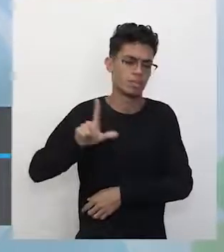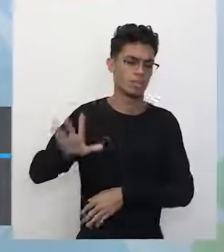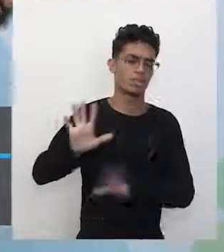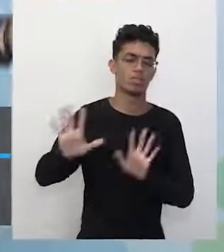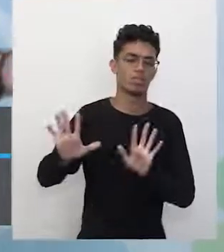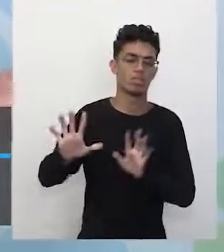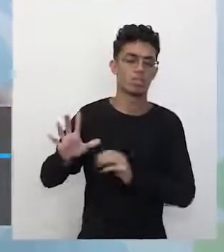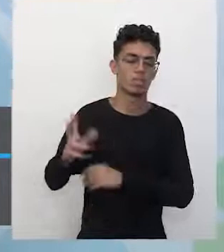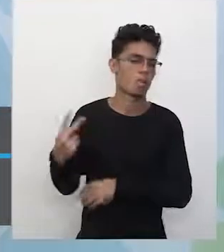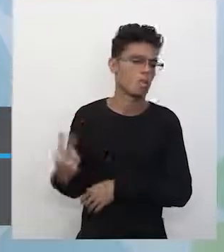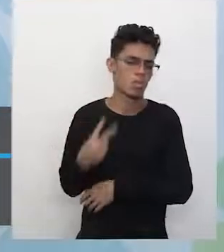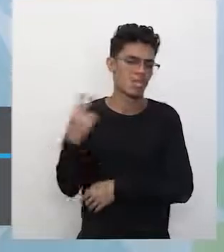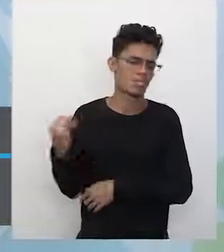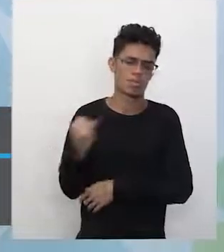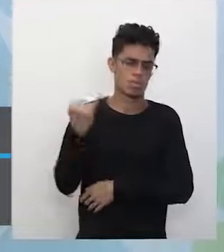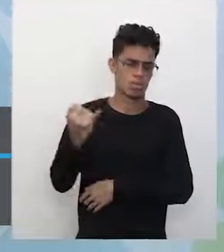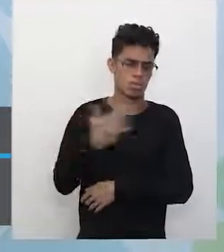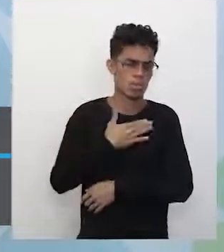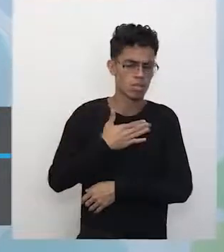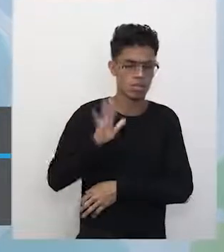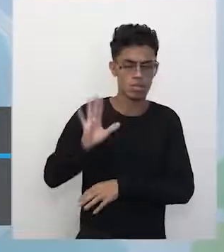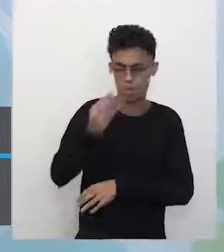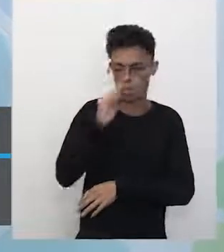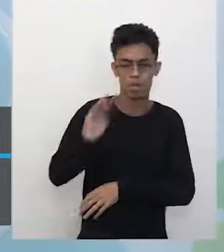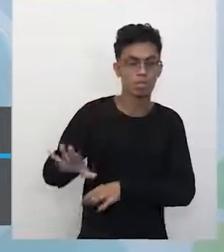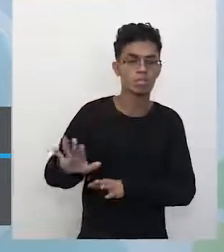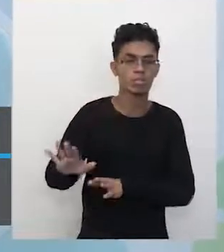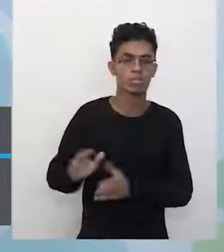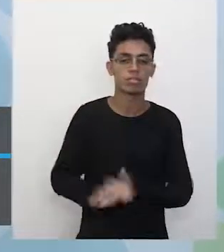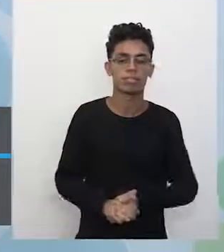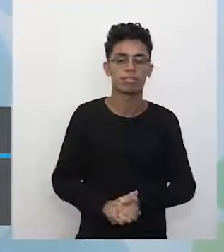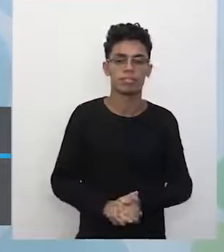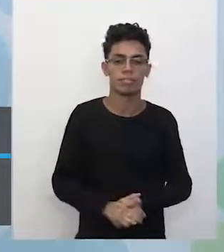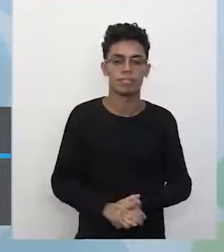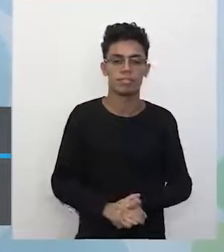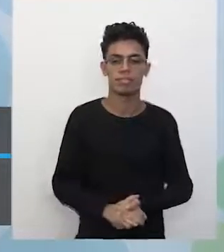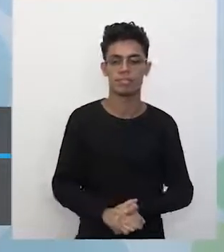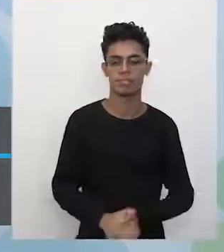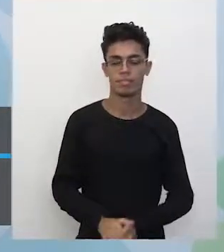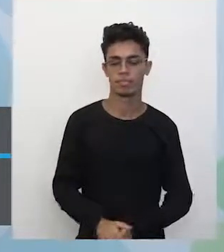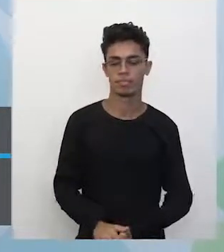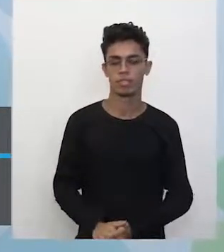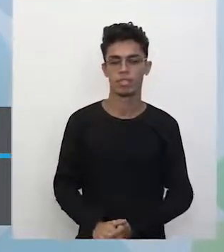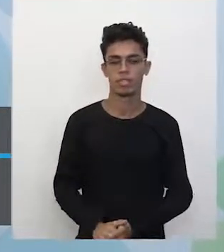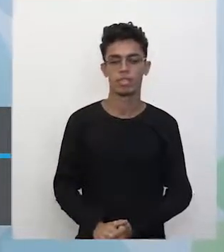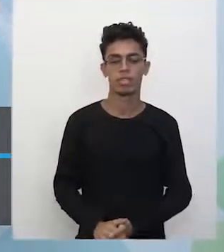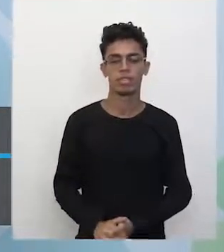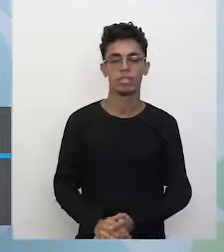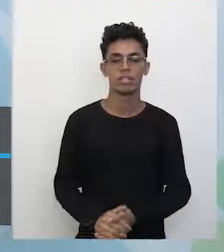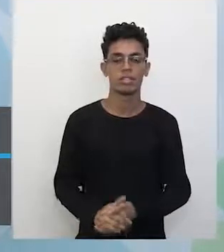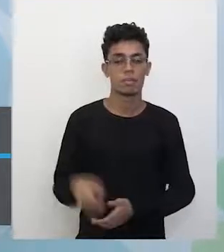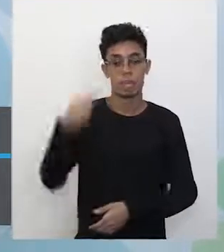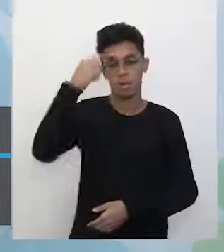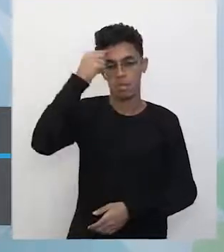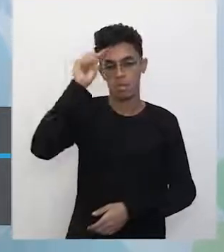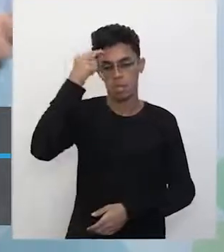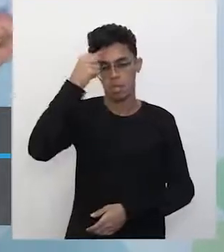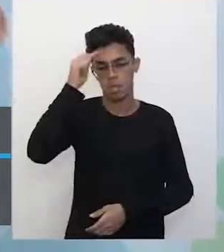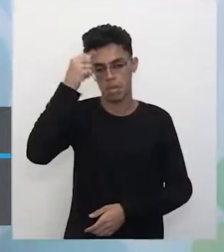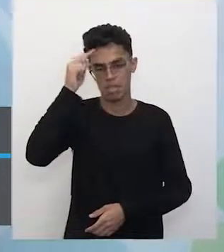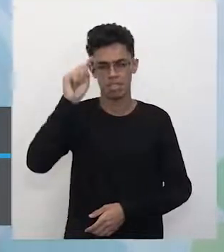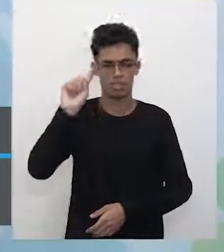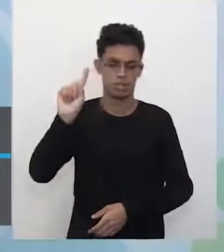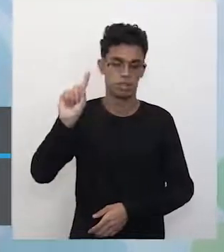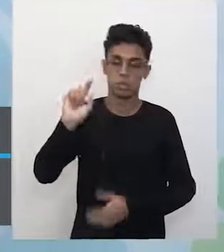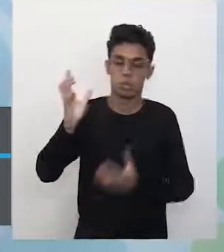não tem validade. E aí a gente acaba reforçando, principalmente porque a gente não está indo atrás de ideias, a gente está indo atrás de